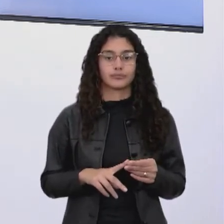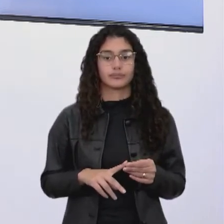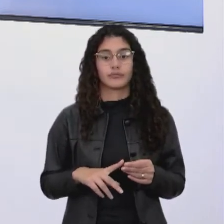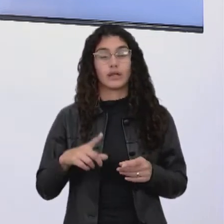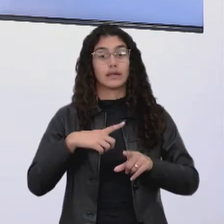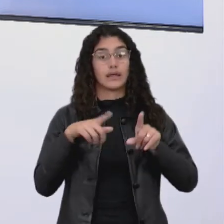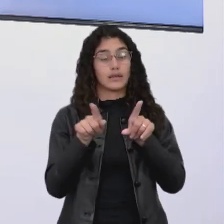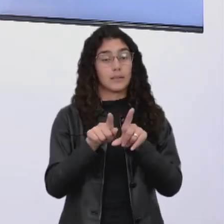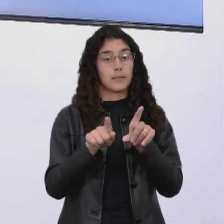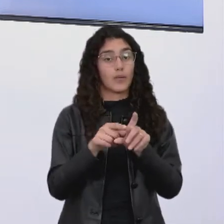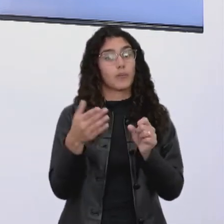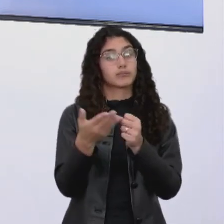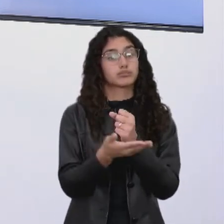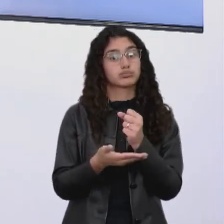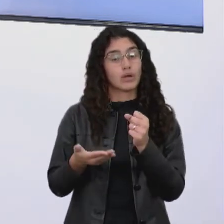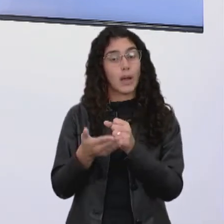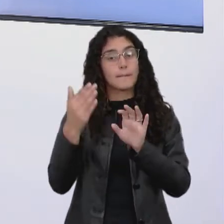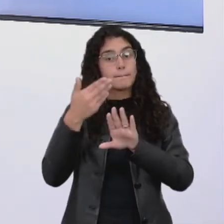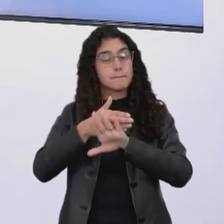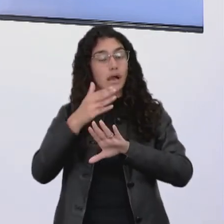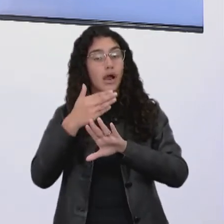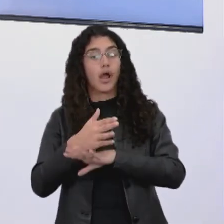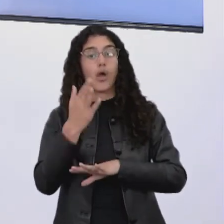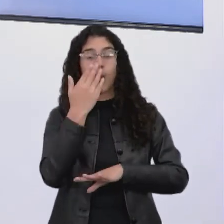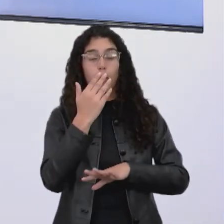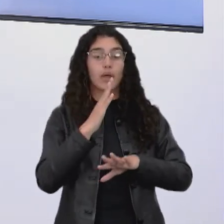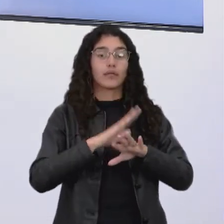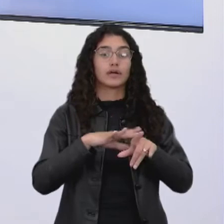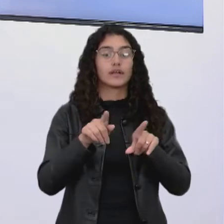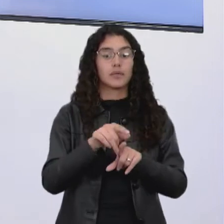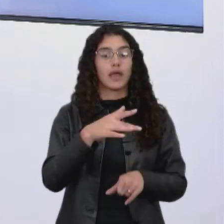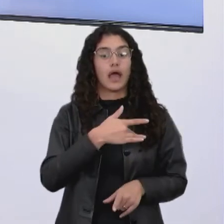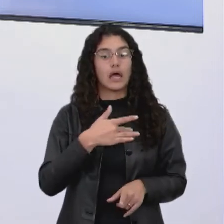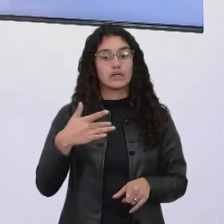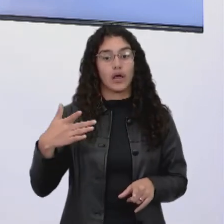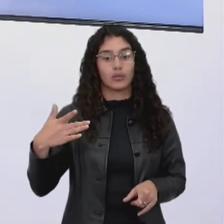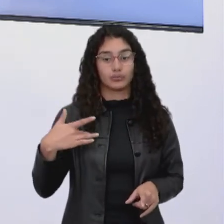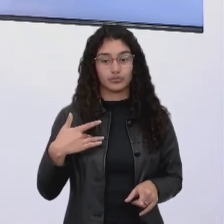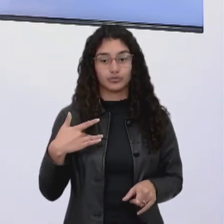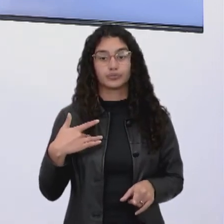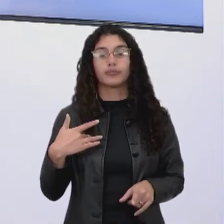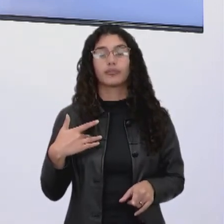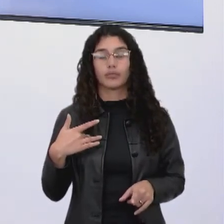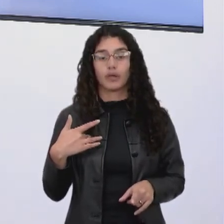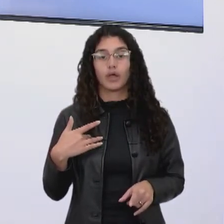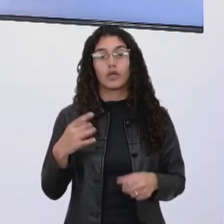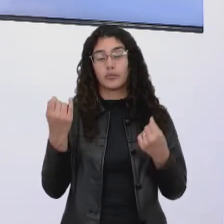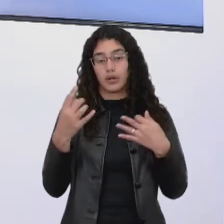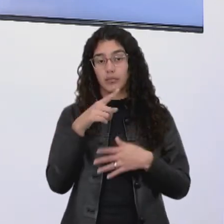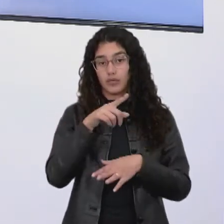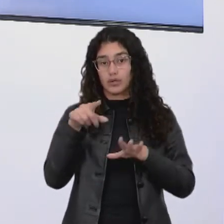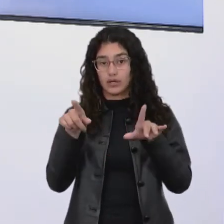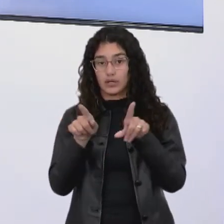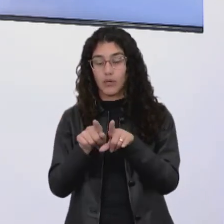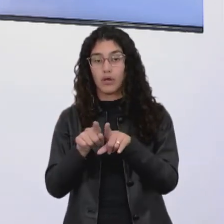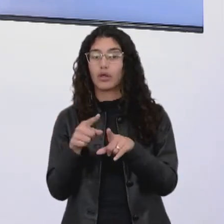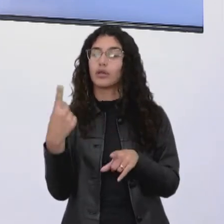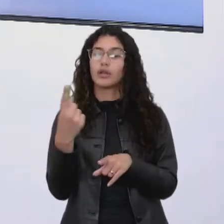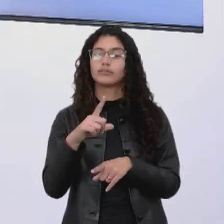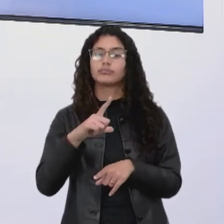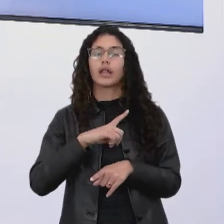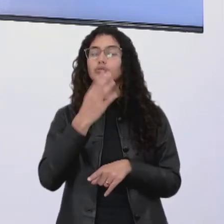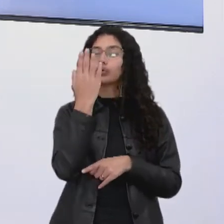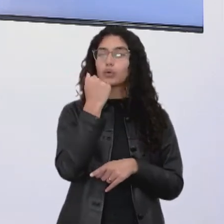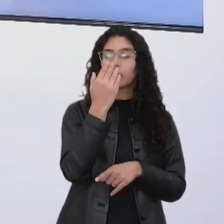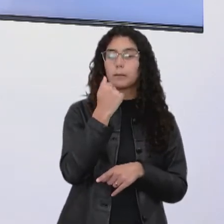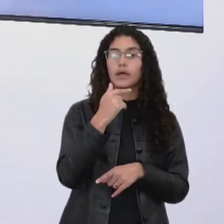ter como base práticas alimentares que promovam a saúde. E aí foi o que eu falei para vocês, quando a gente fala de